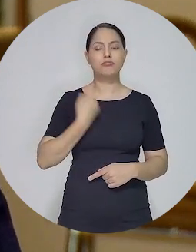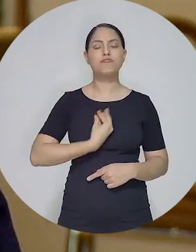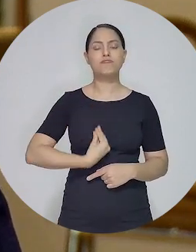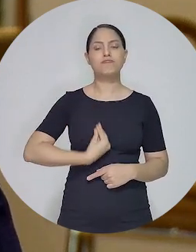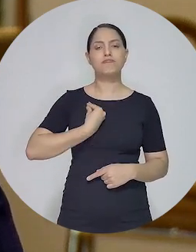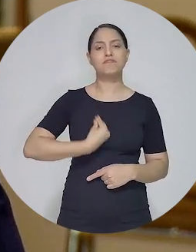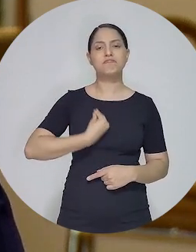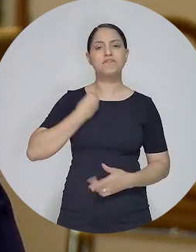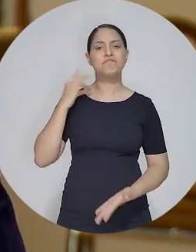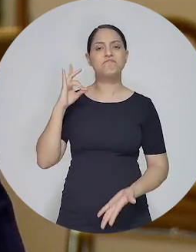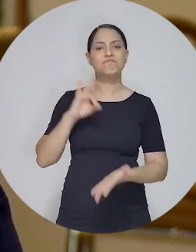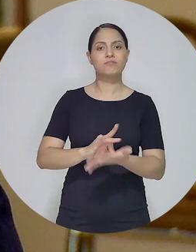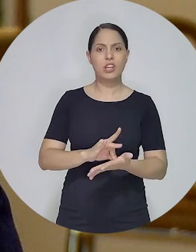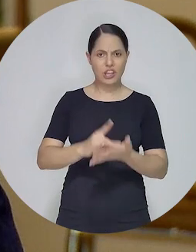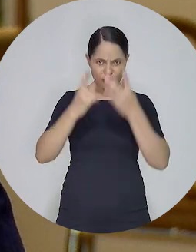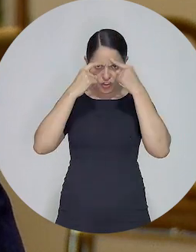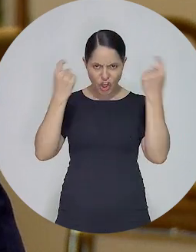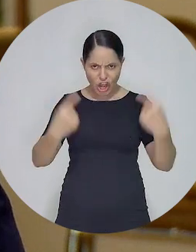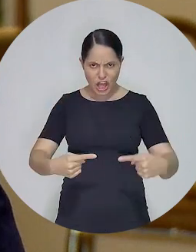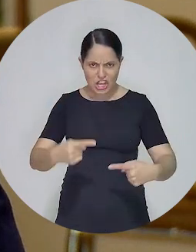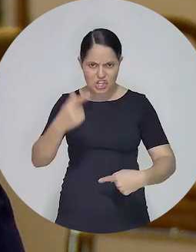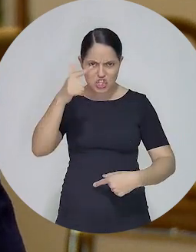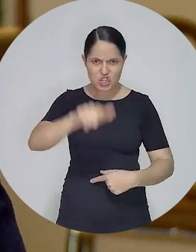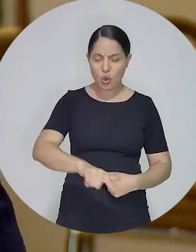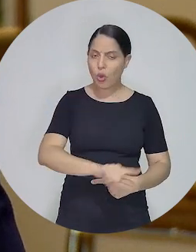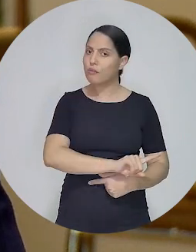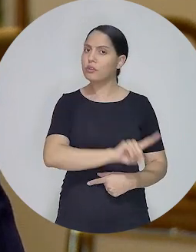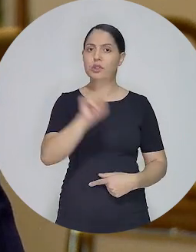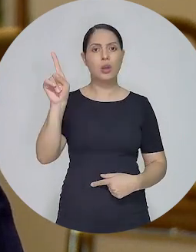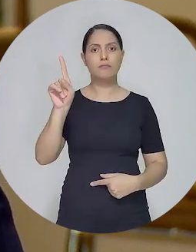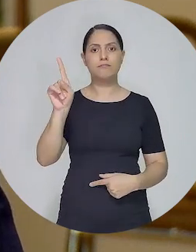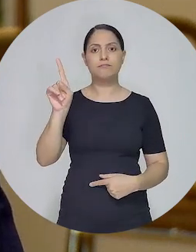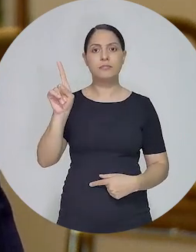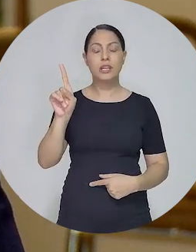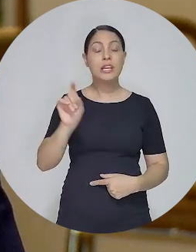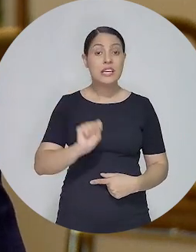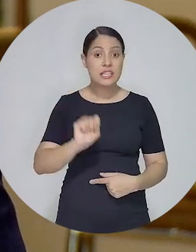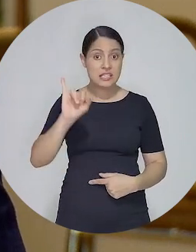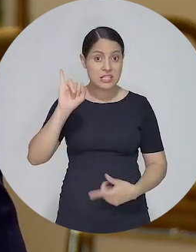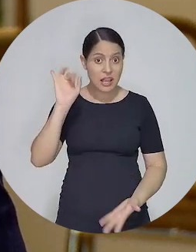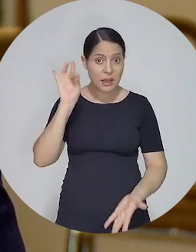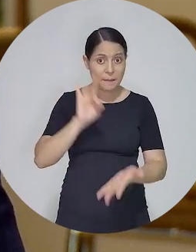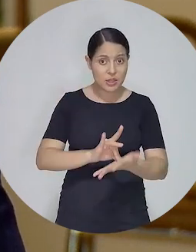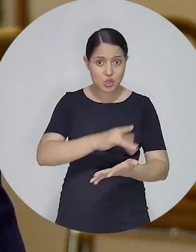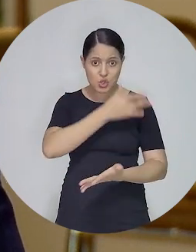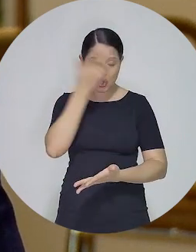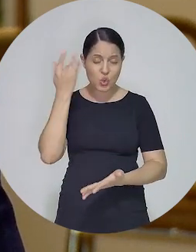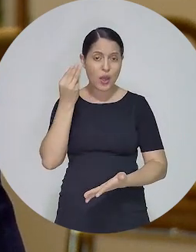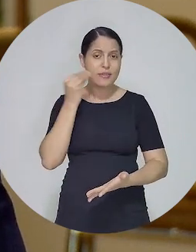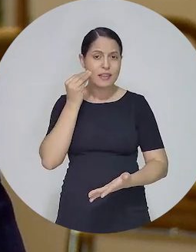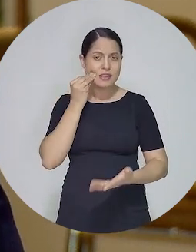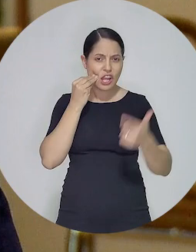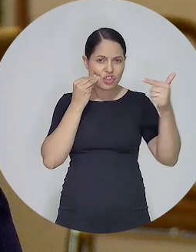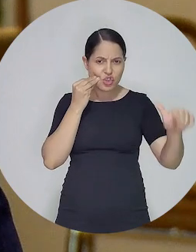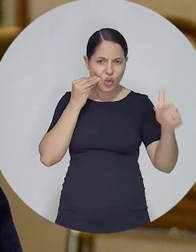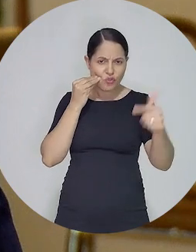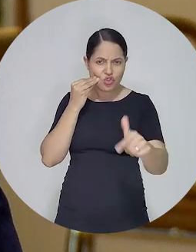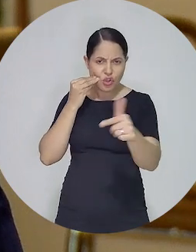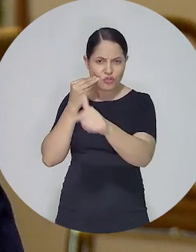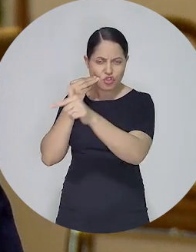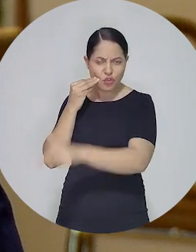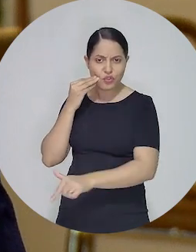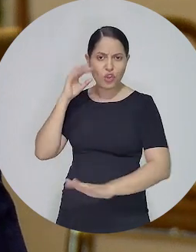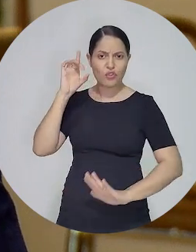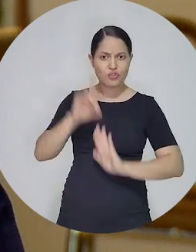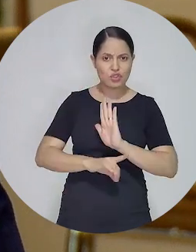advogada brasileira, presente para que essas violências não voltem a acontecer. E a cada vez que tentarem